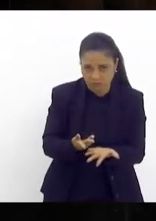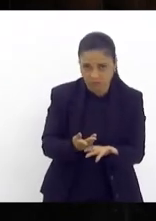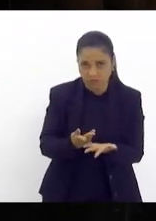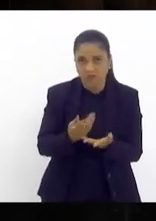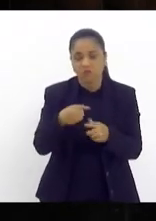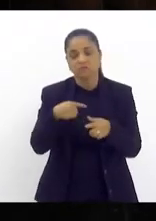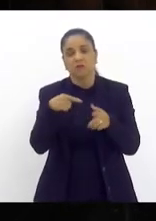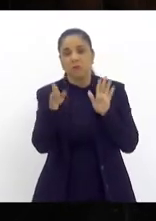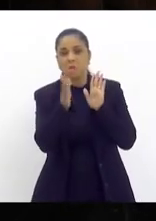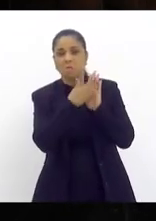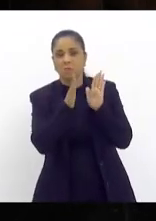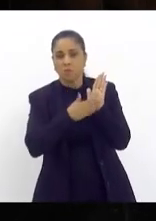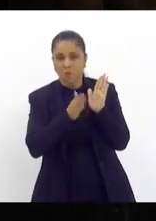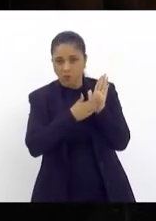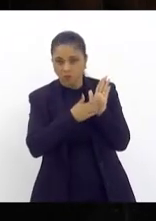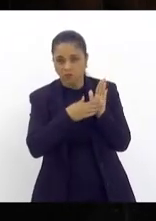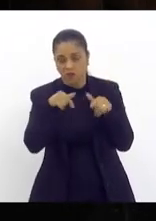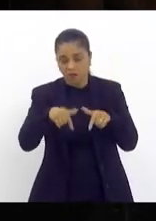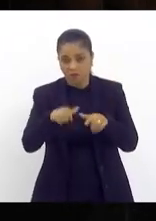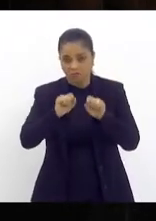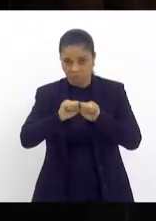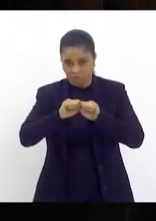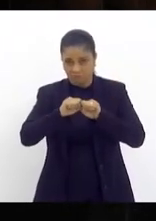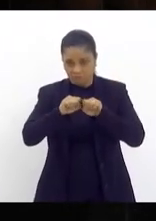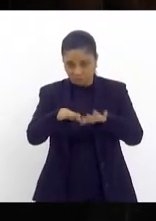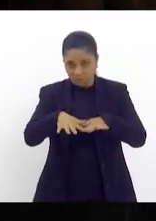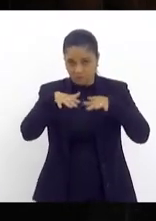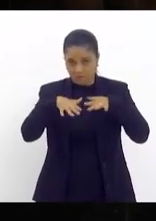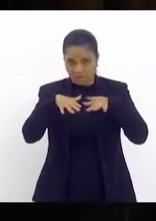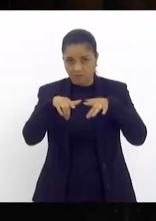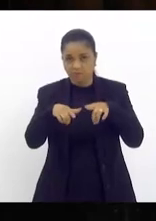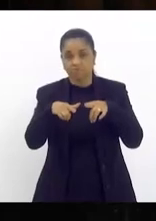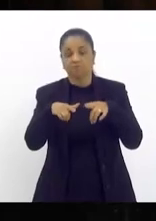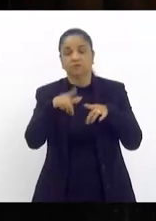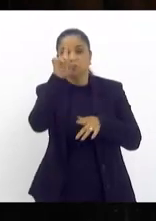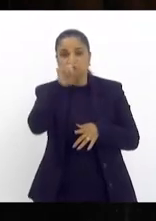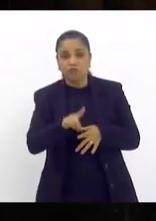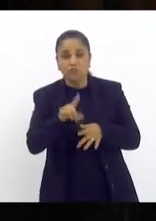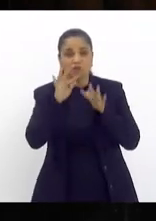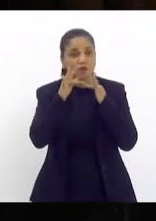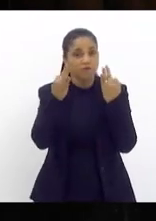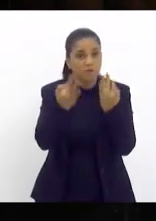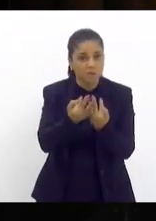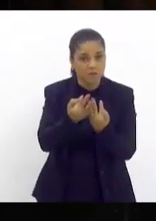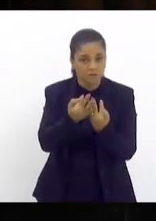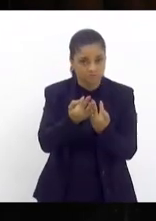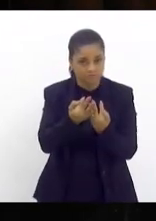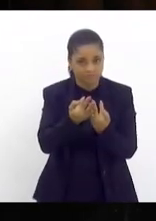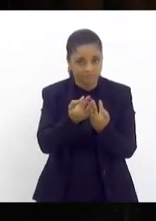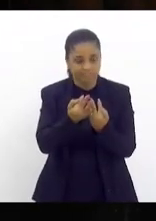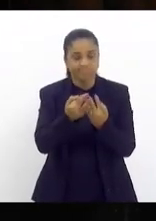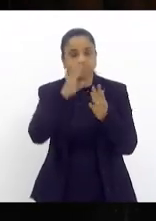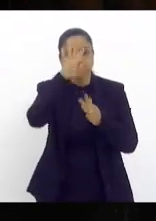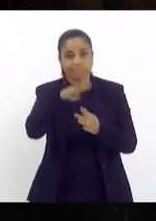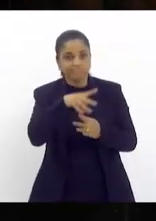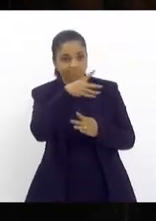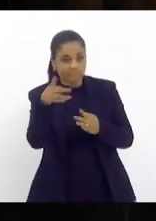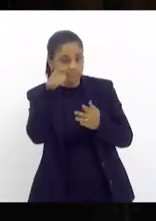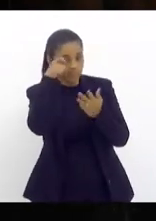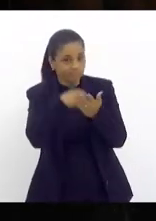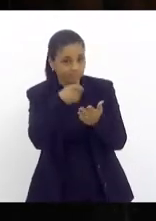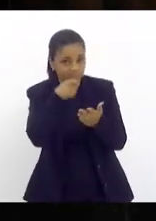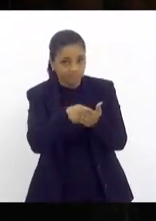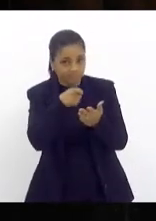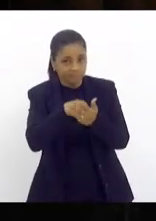poder ampliar e garantir o direito dessas famílias. Além disso, também, obrigar um calendário, a divulgação